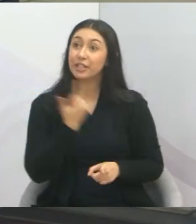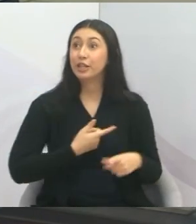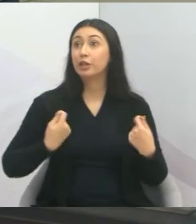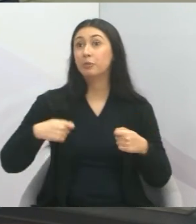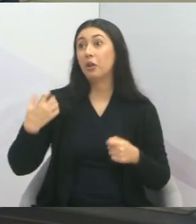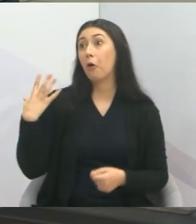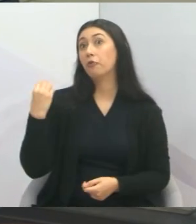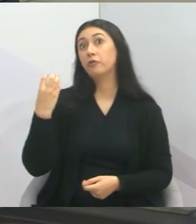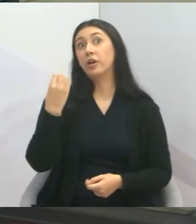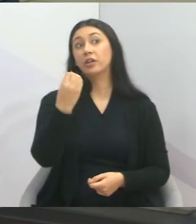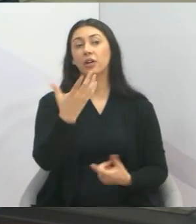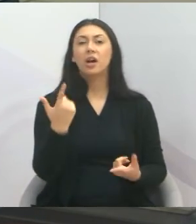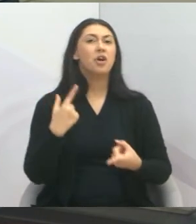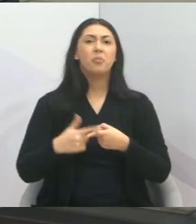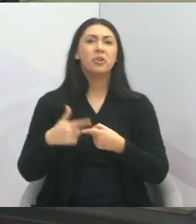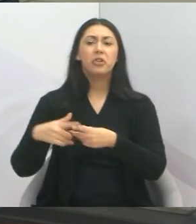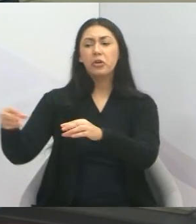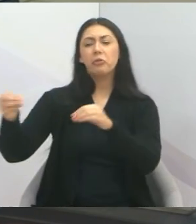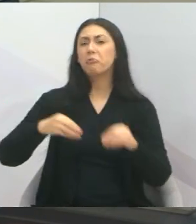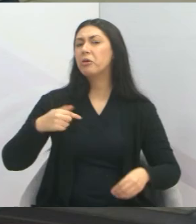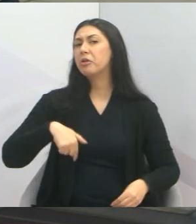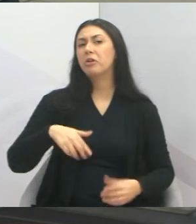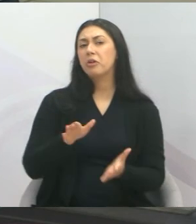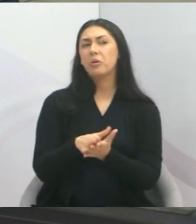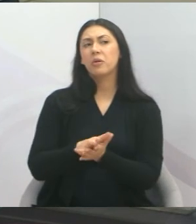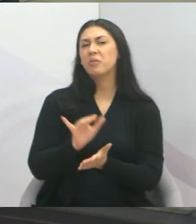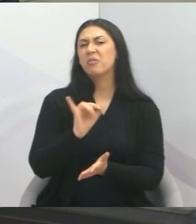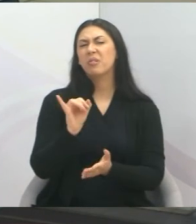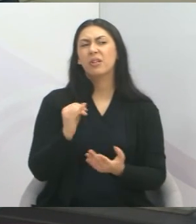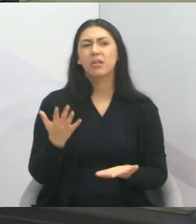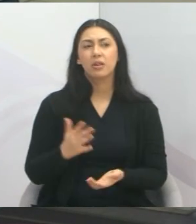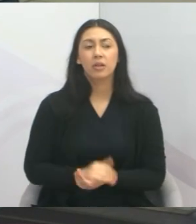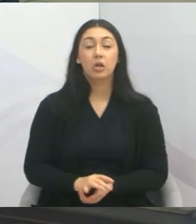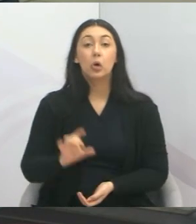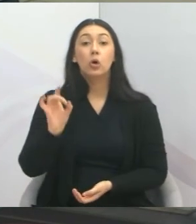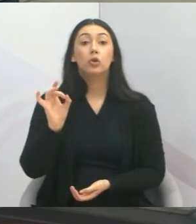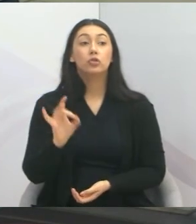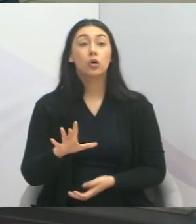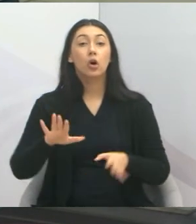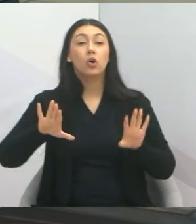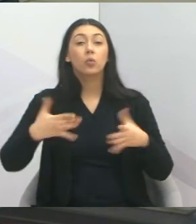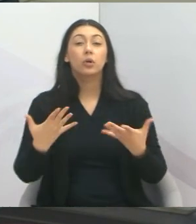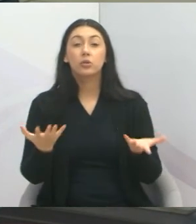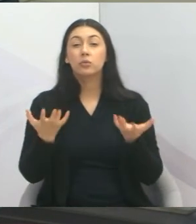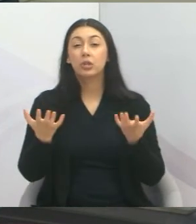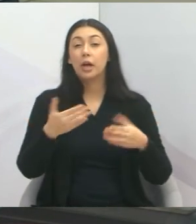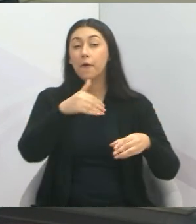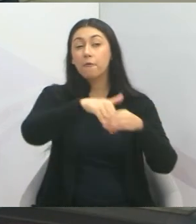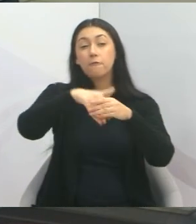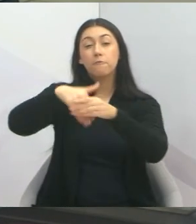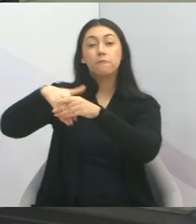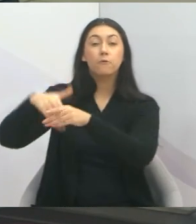governador Por que que ele vem não passa aqui Jacareí só vem na época de eleição ficado voto